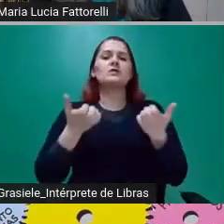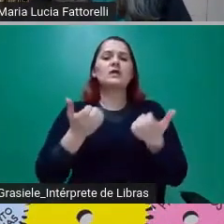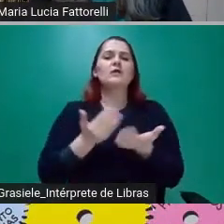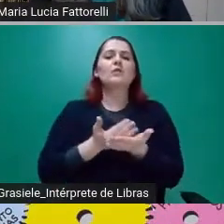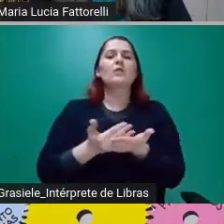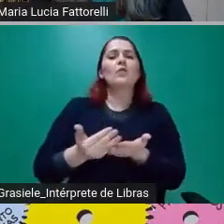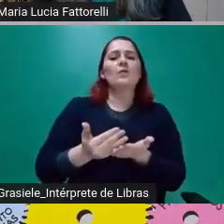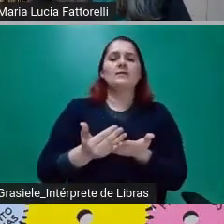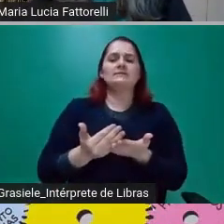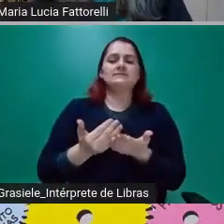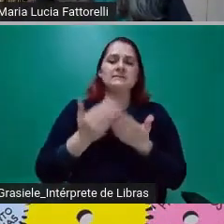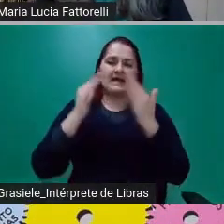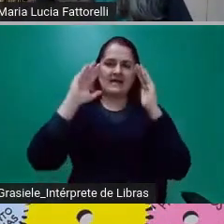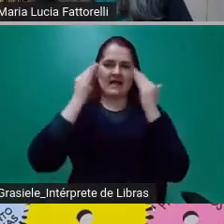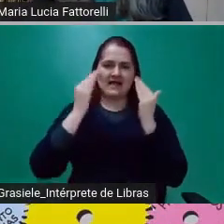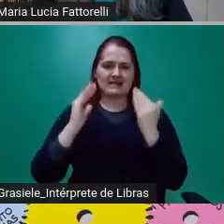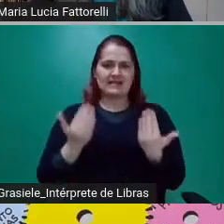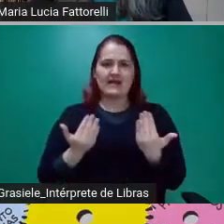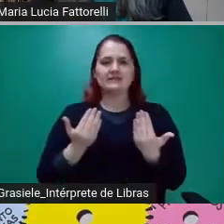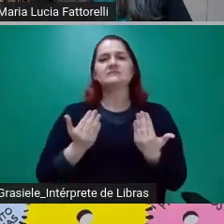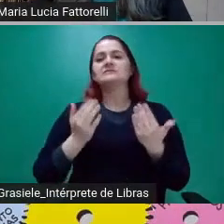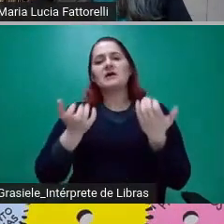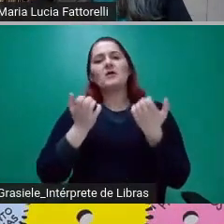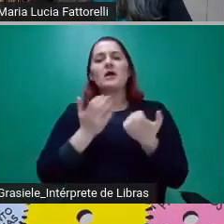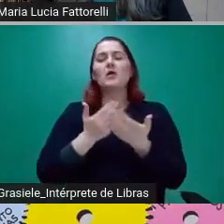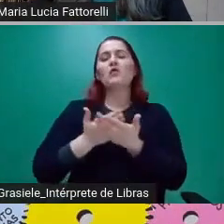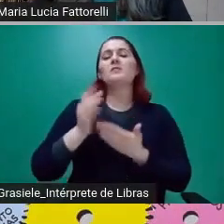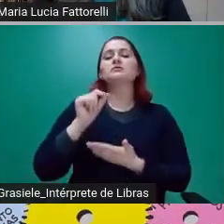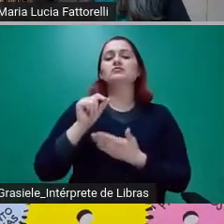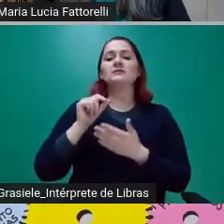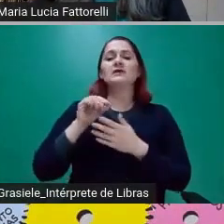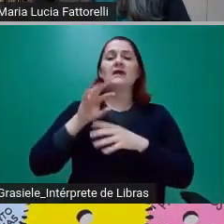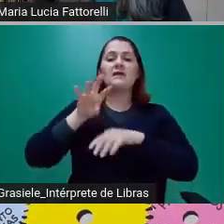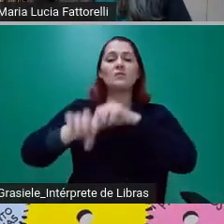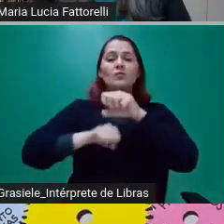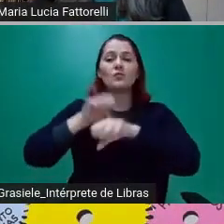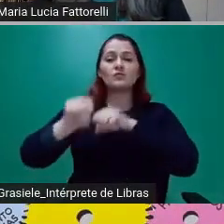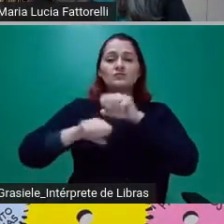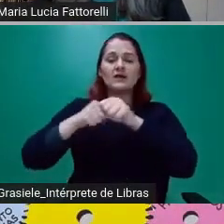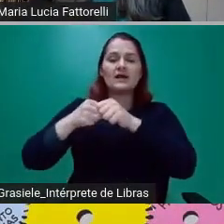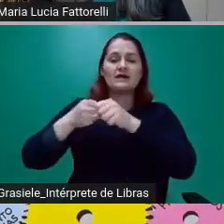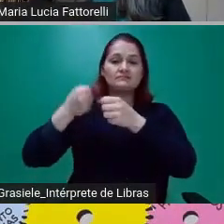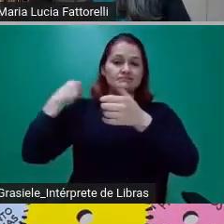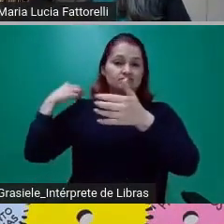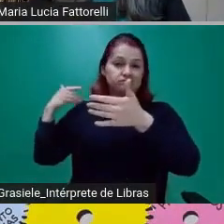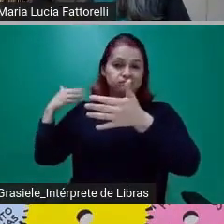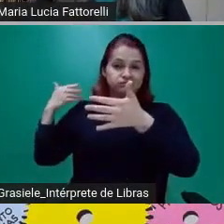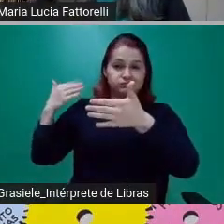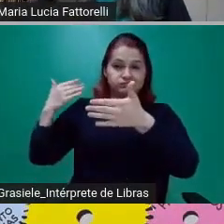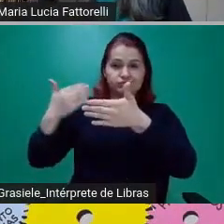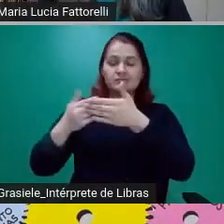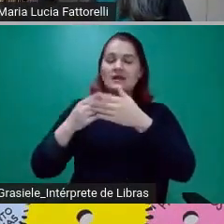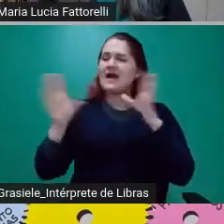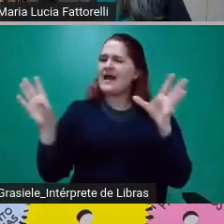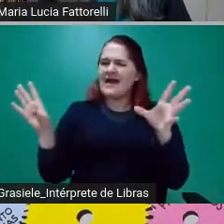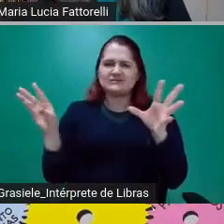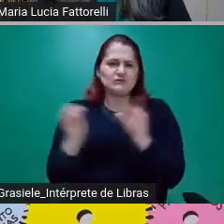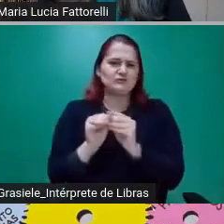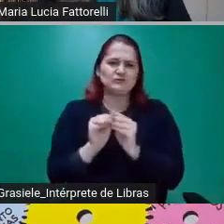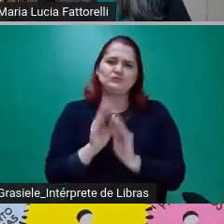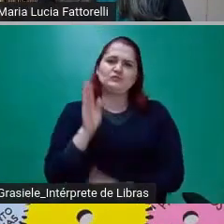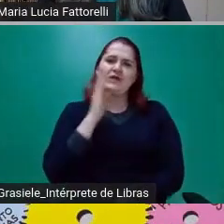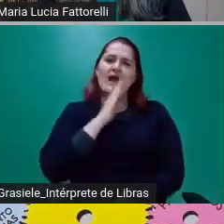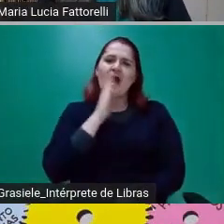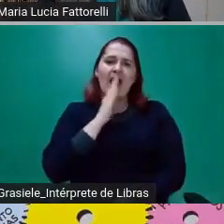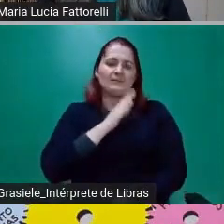fazendo um pouco um resgate, digamos, histórico, mas muito breve e não é muito profundo,